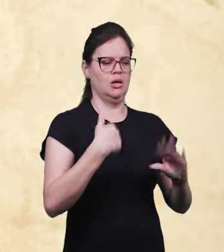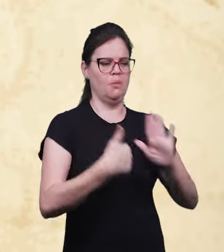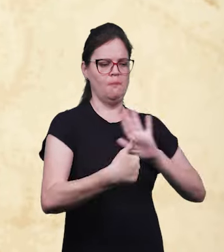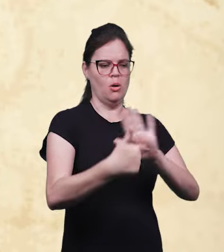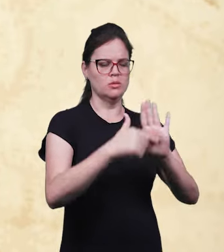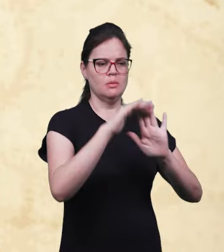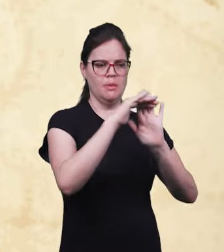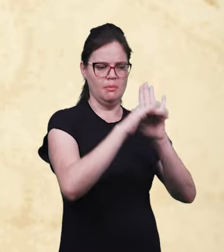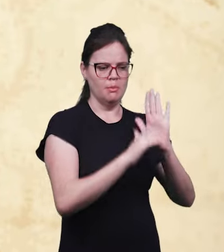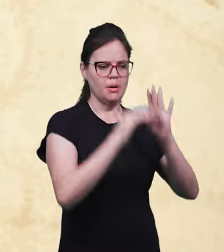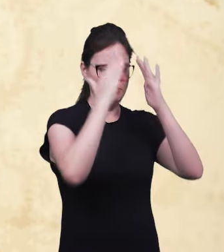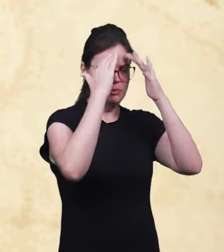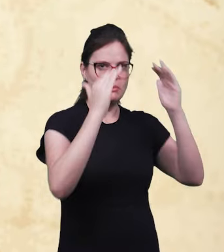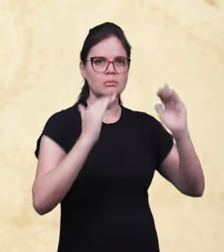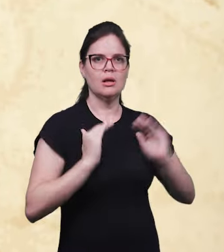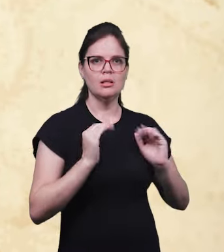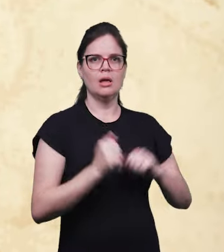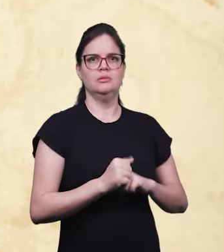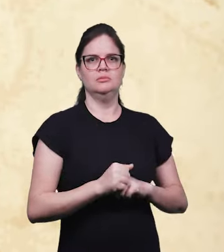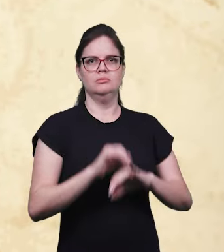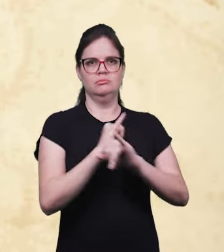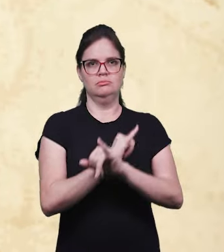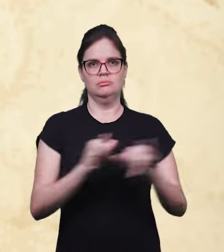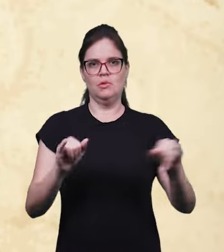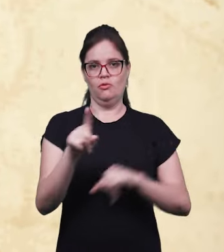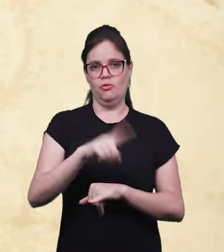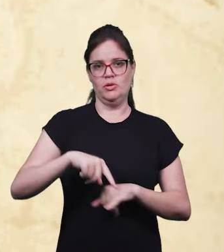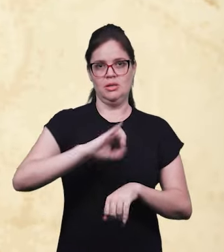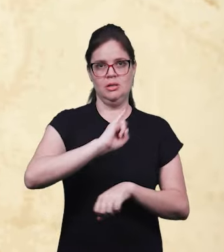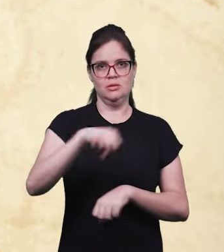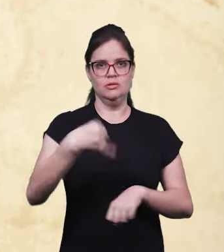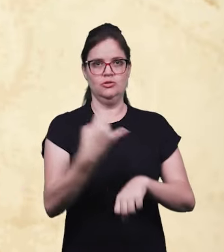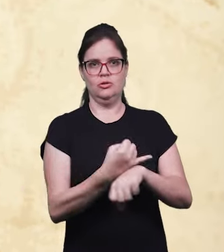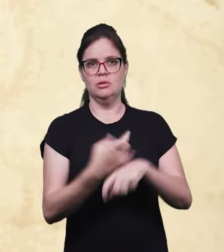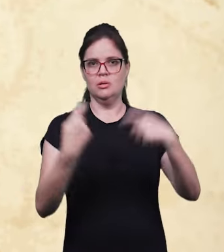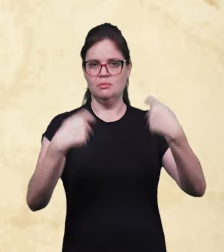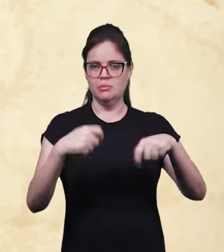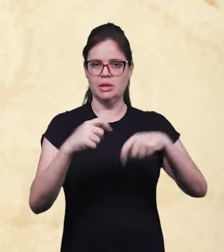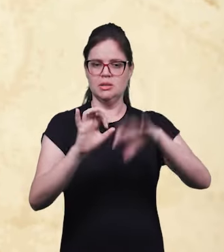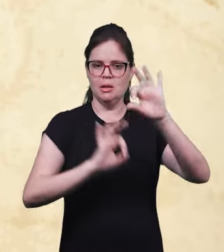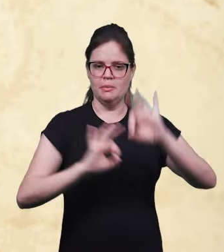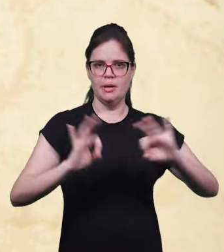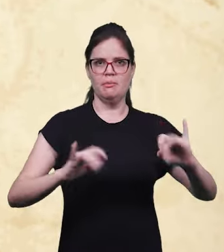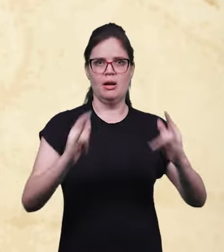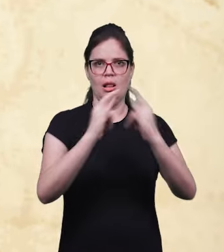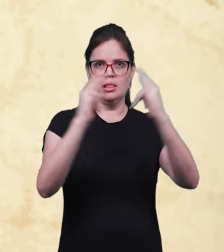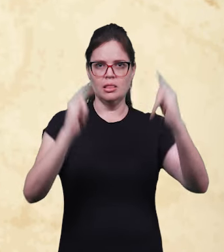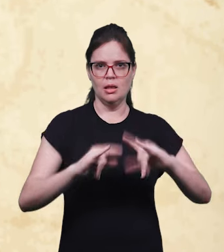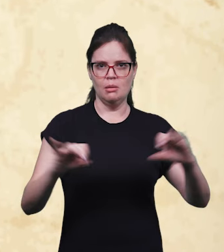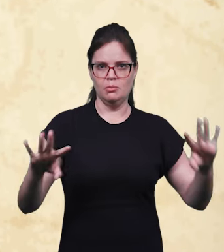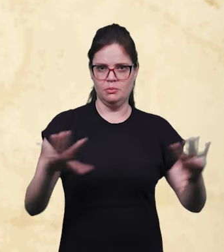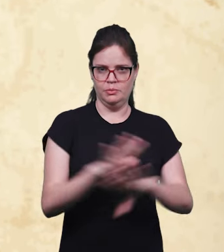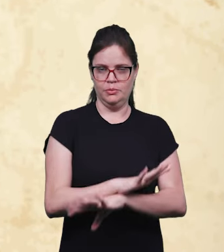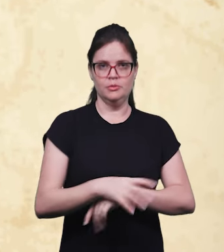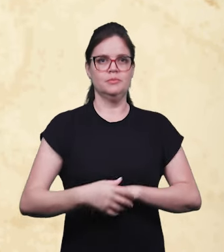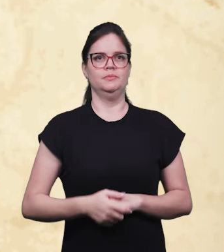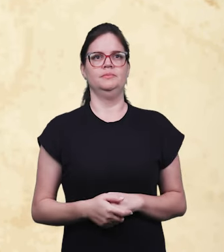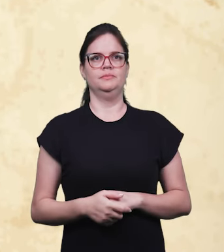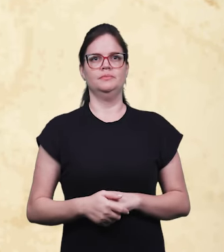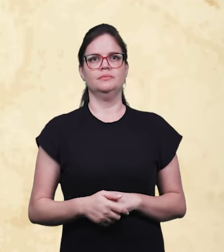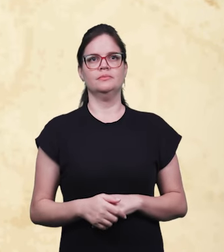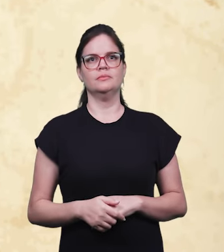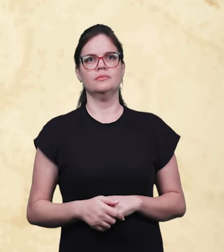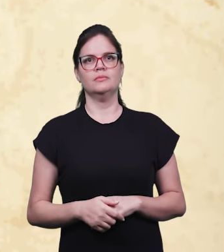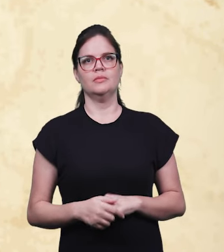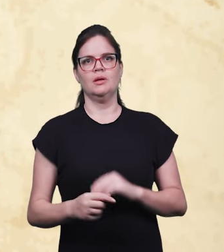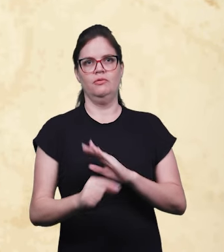a Jerusalém, sê edificada ao tempo e funda-te. E versículo 45, 1, assim